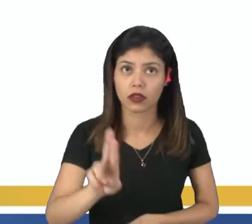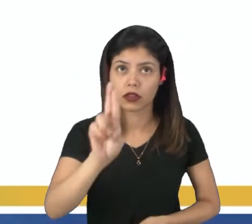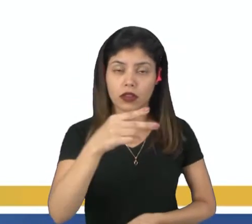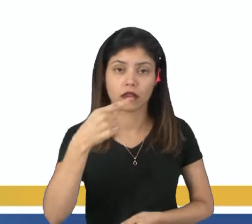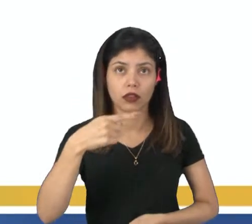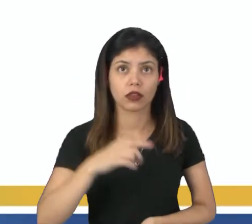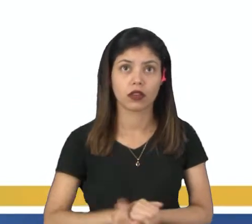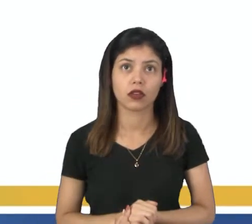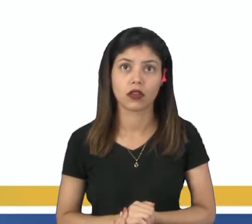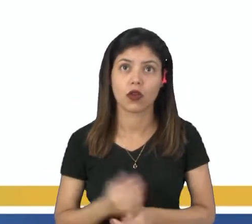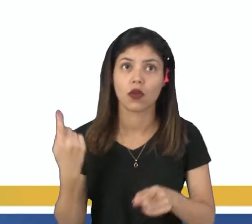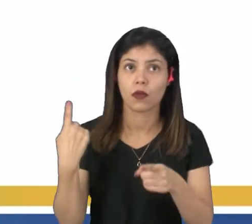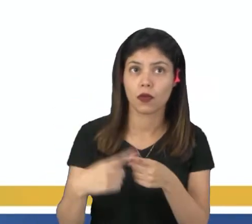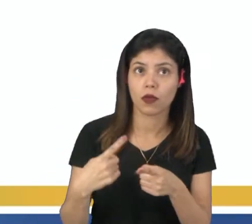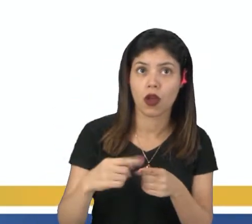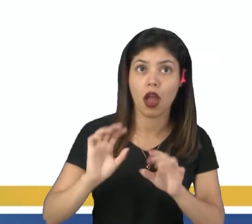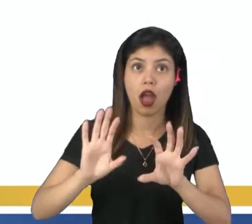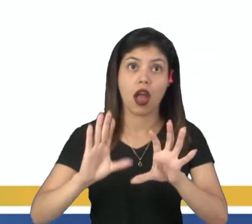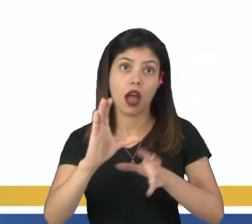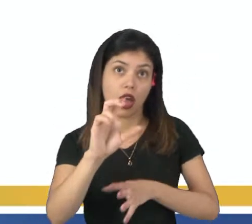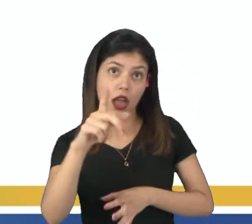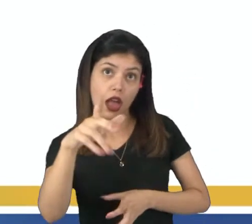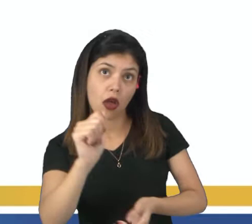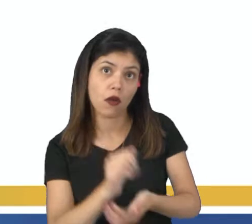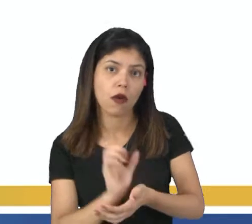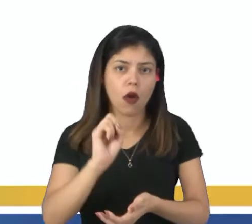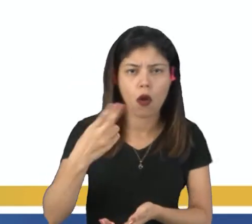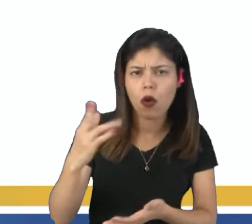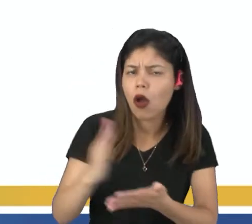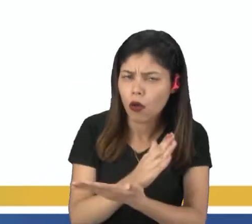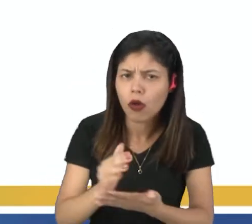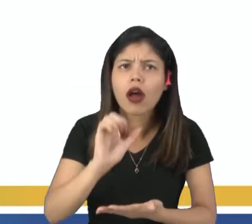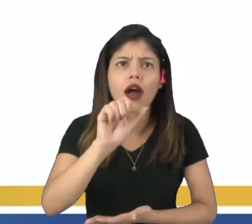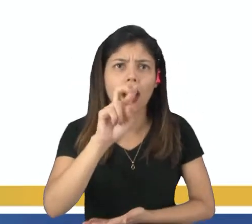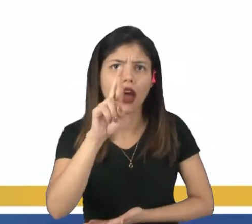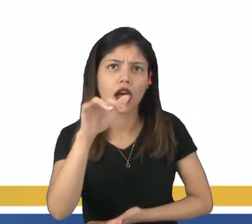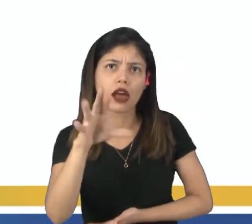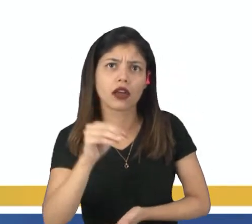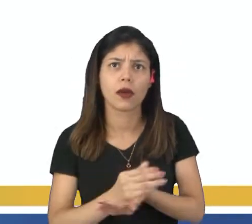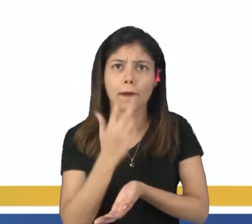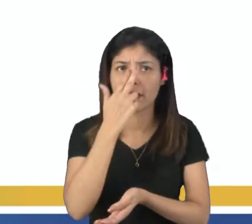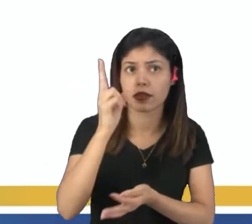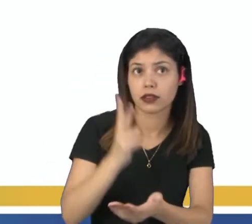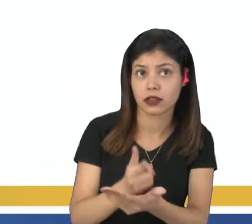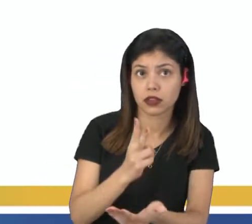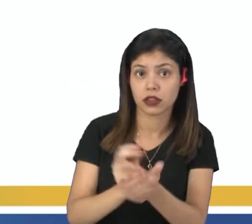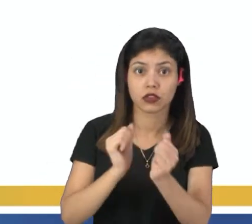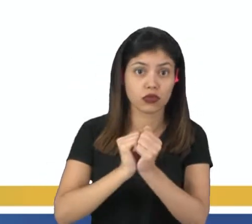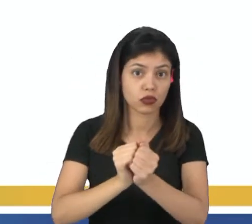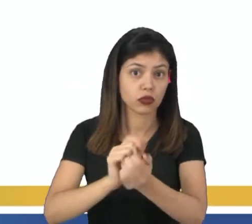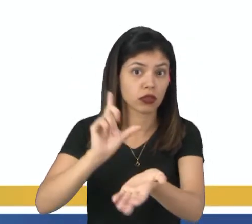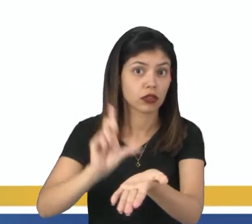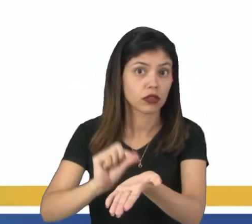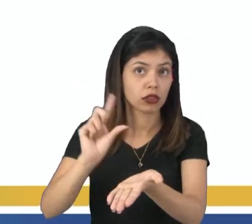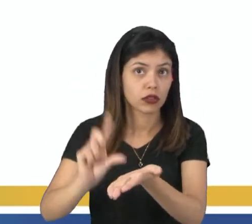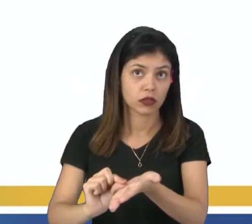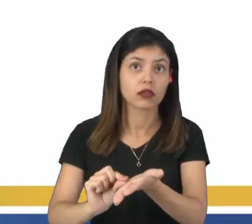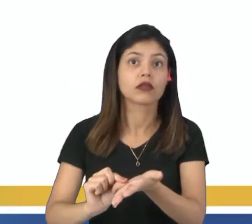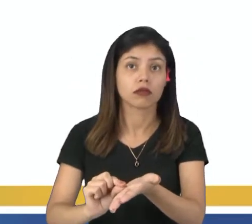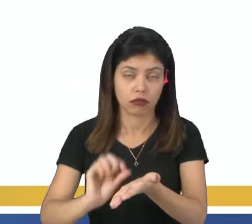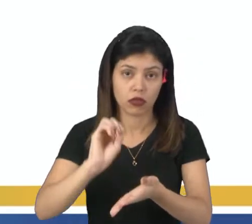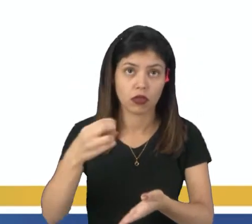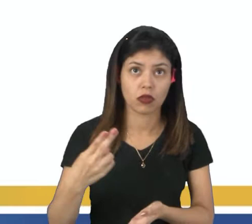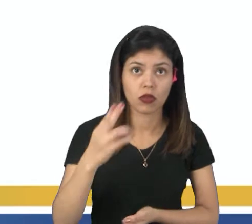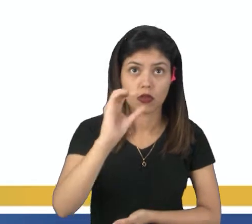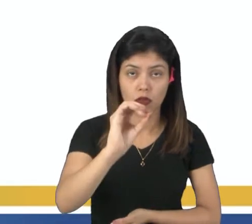para indicar o motivo, a causa ou a razão de algo. Aparece quase sempre junto de um artigo definido,